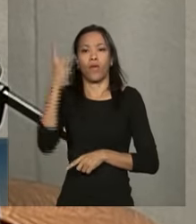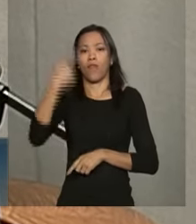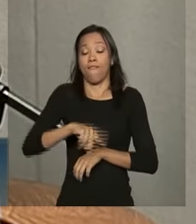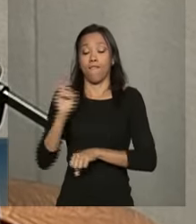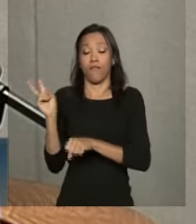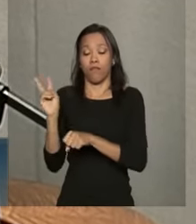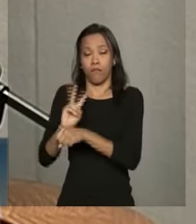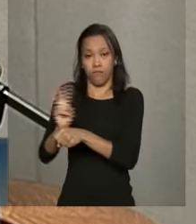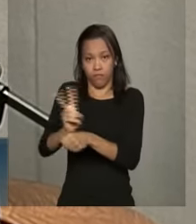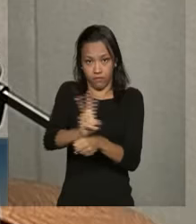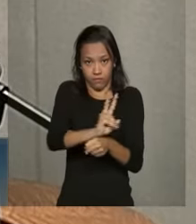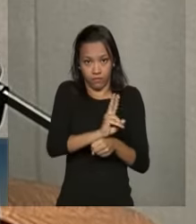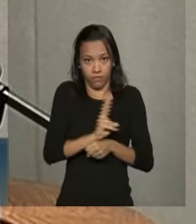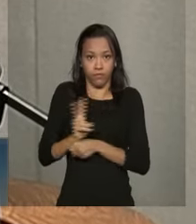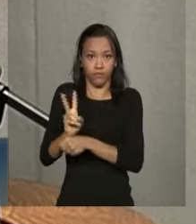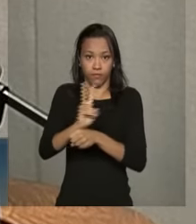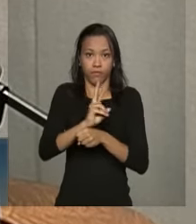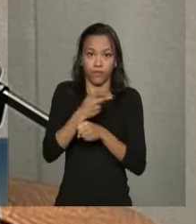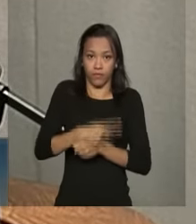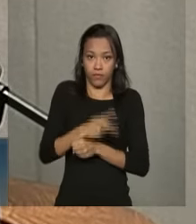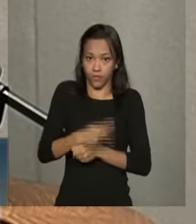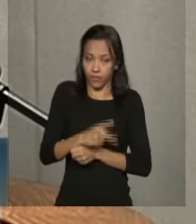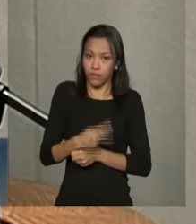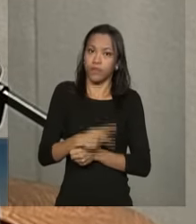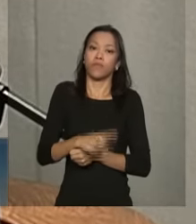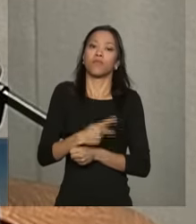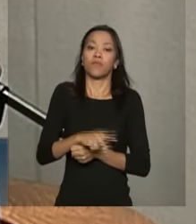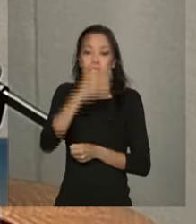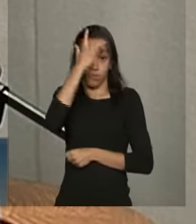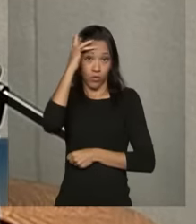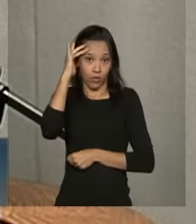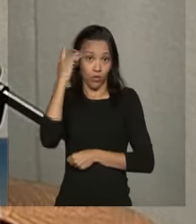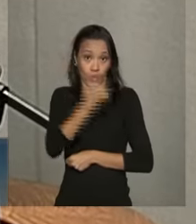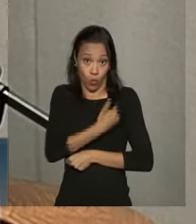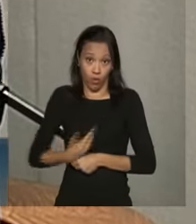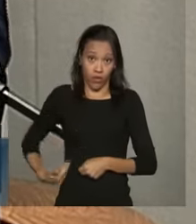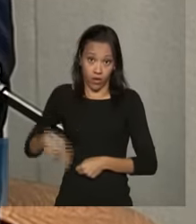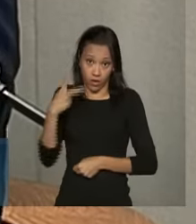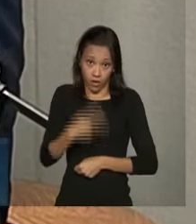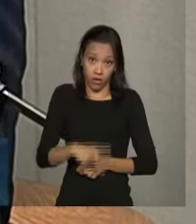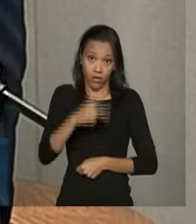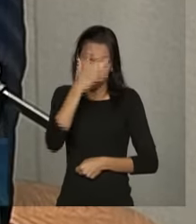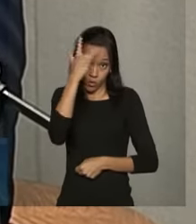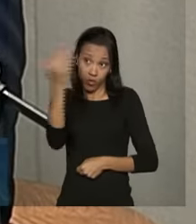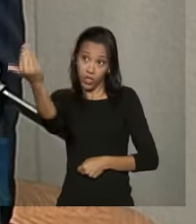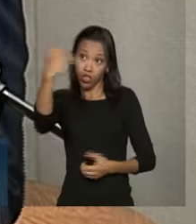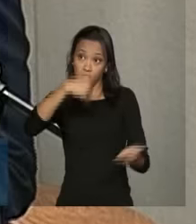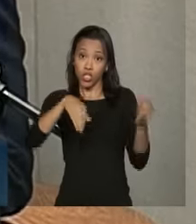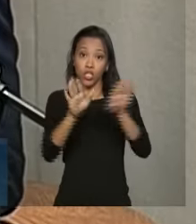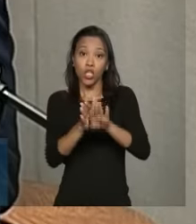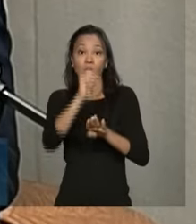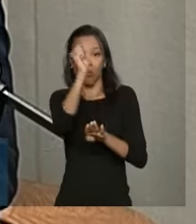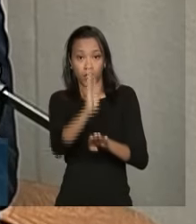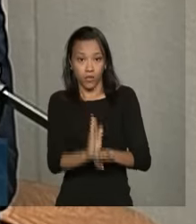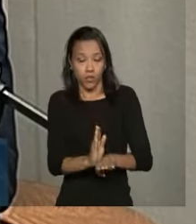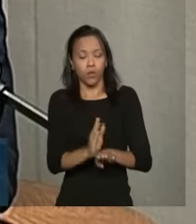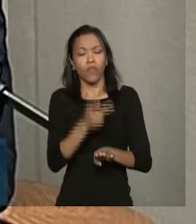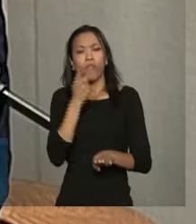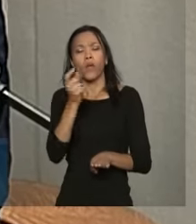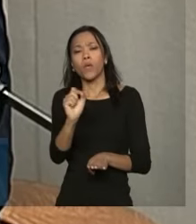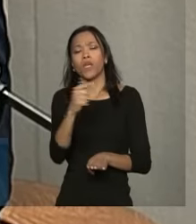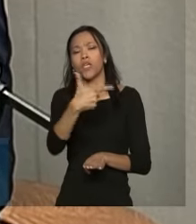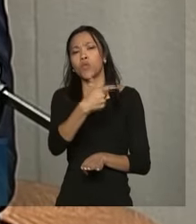órgãos públicos para atenção aos imigrantes no país a coincidência indica portanto que em 2013